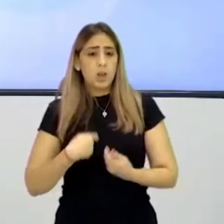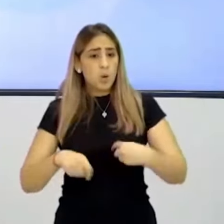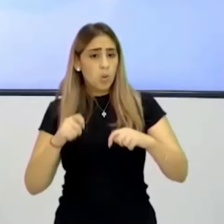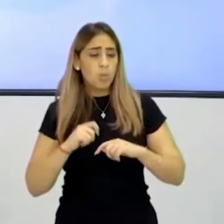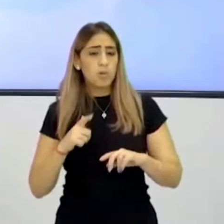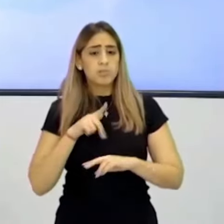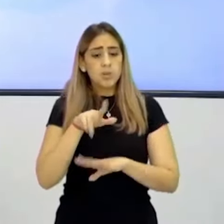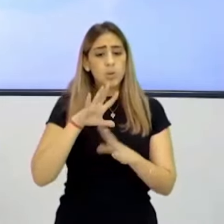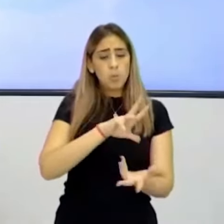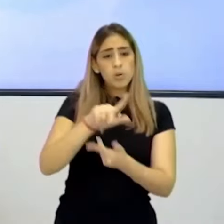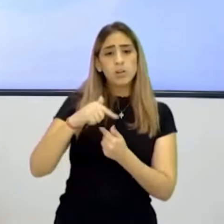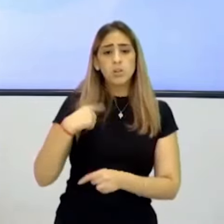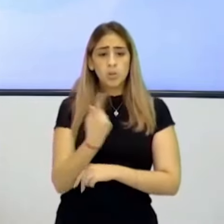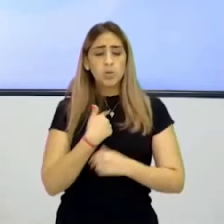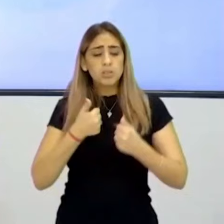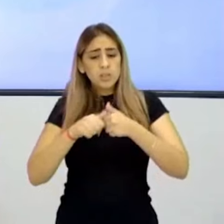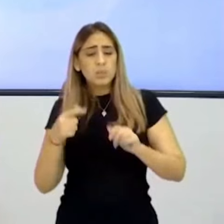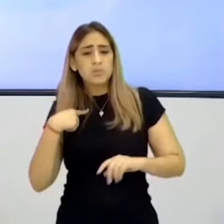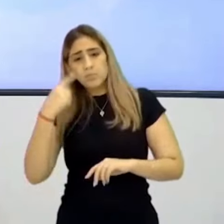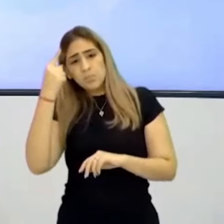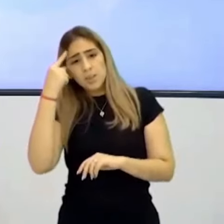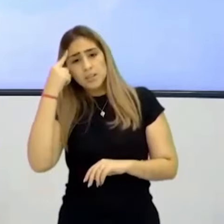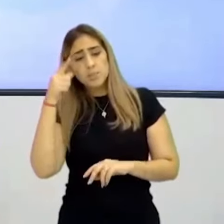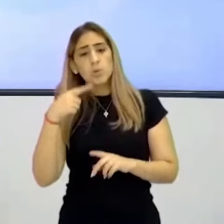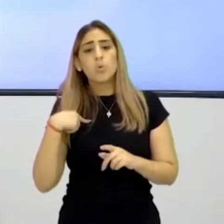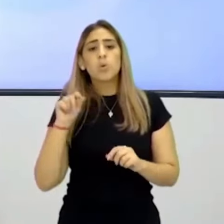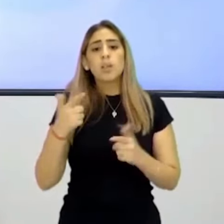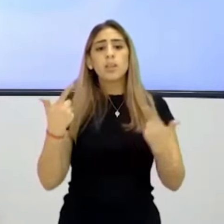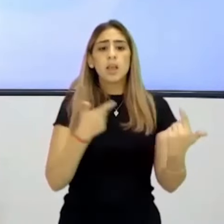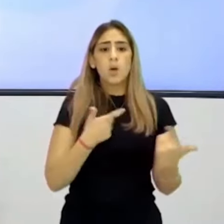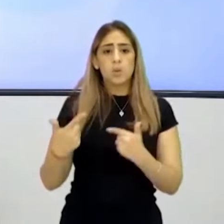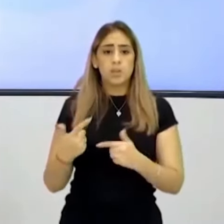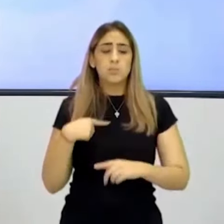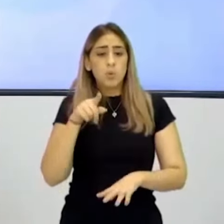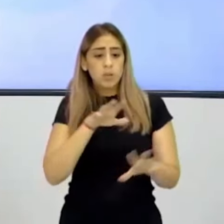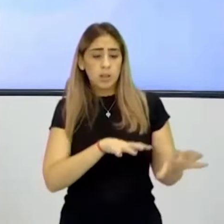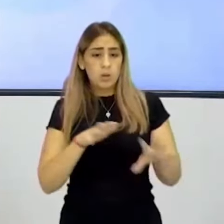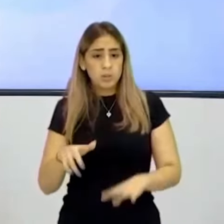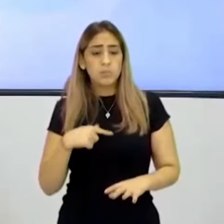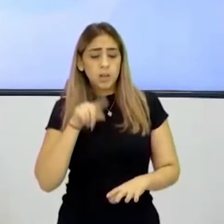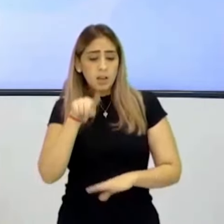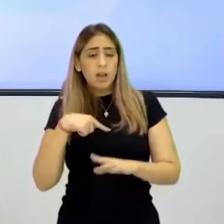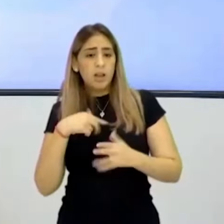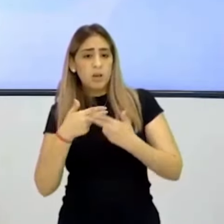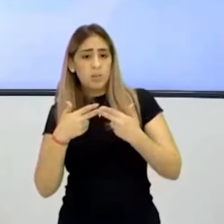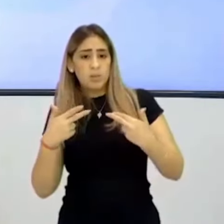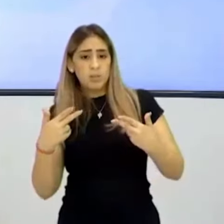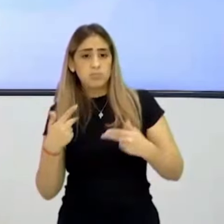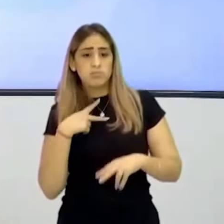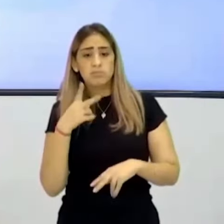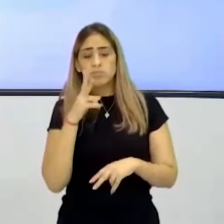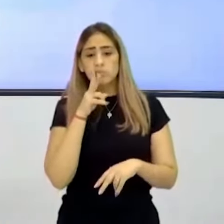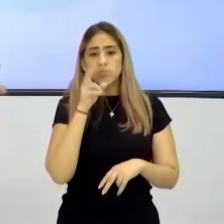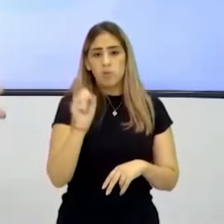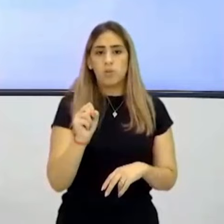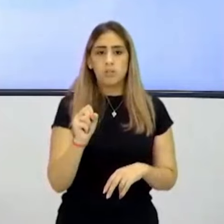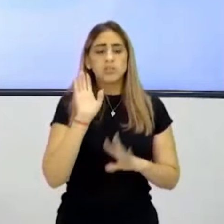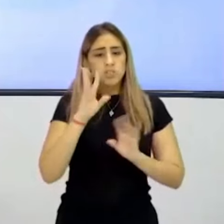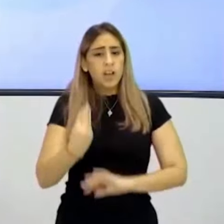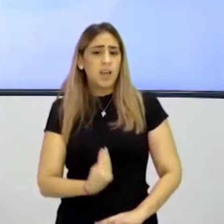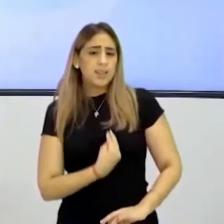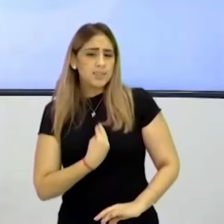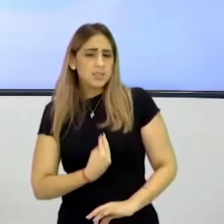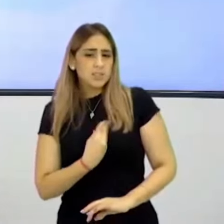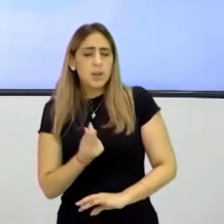este é o mundo que nós estamos pensando aqui, o terrorismo. O terrorismo, ele é um fenômeno antigo, ele já existia